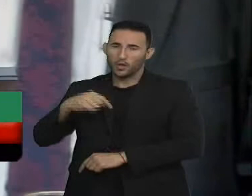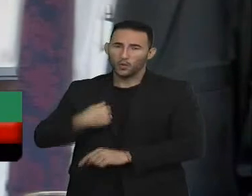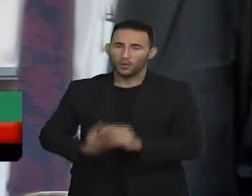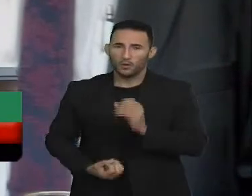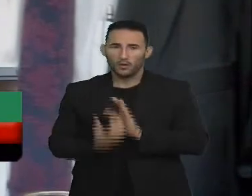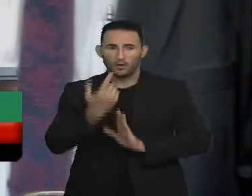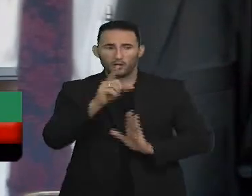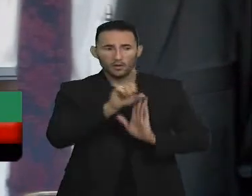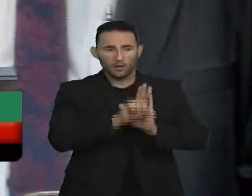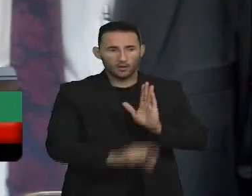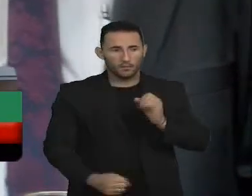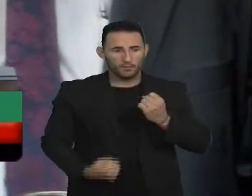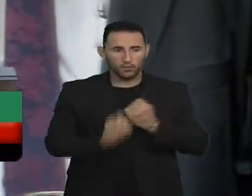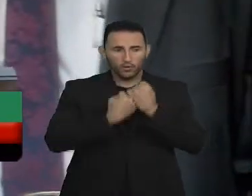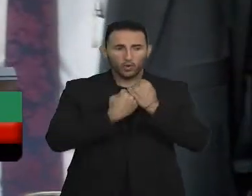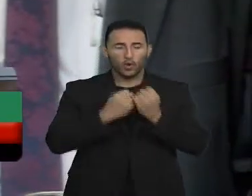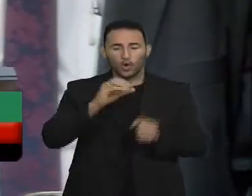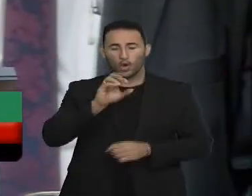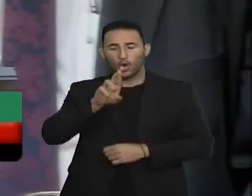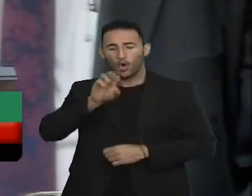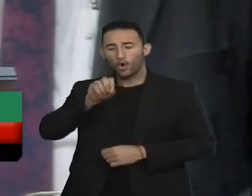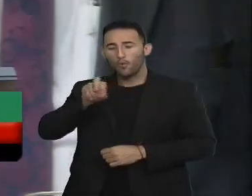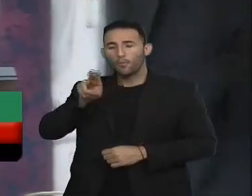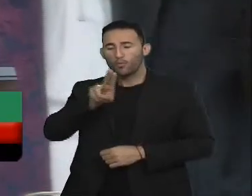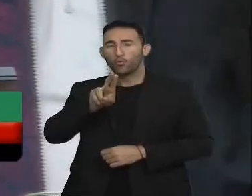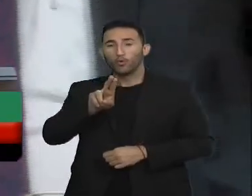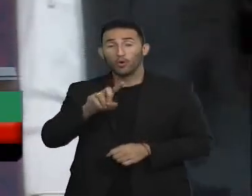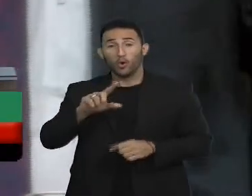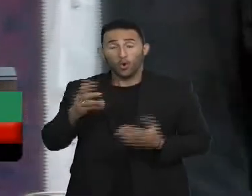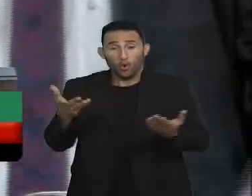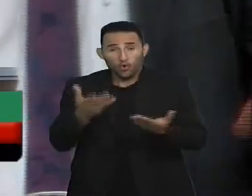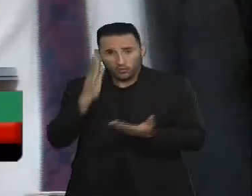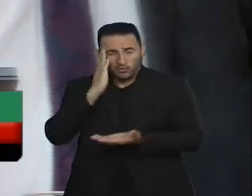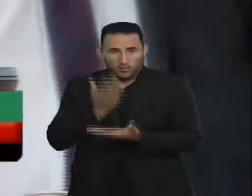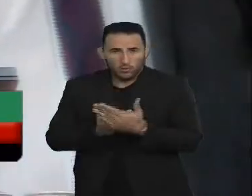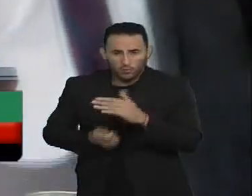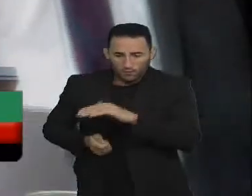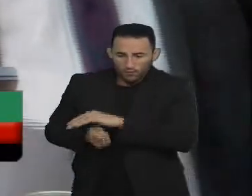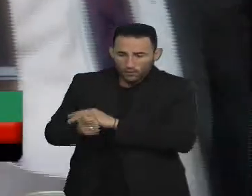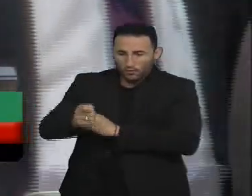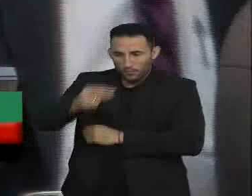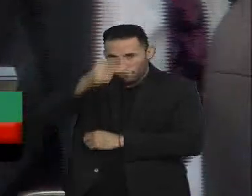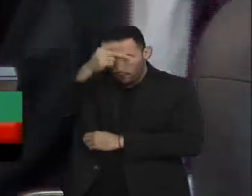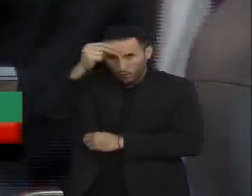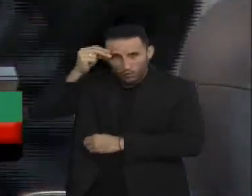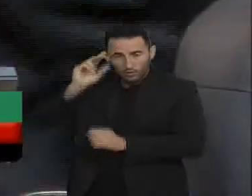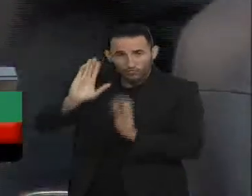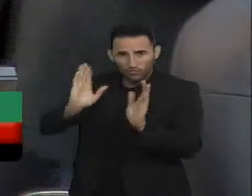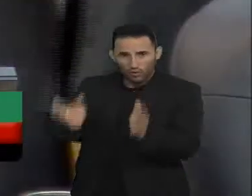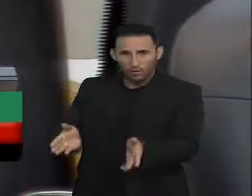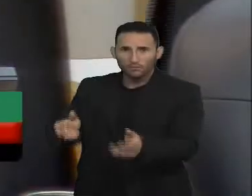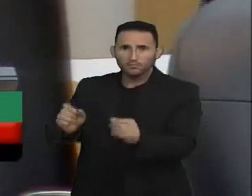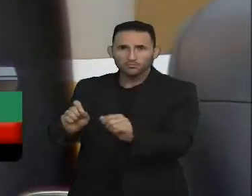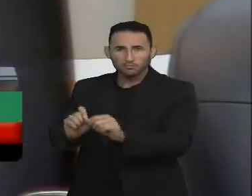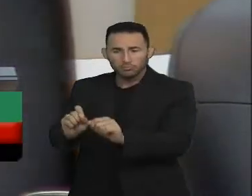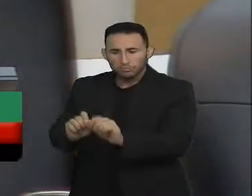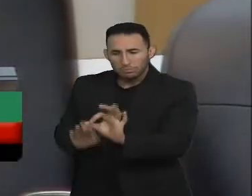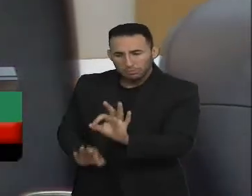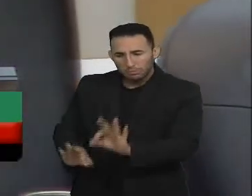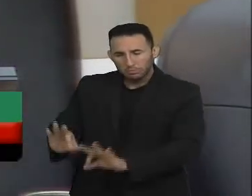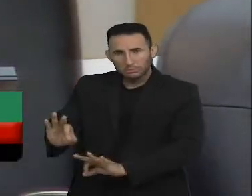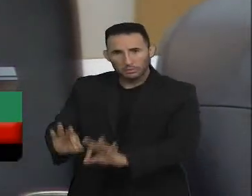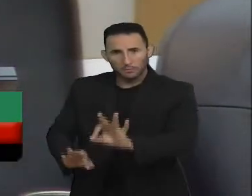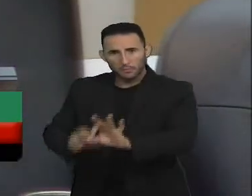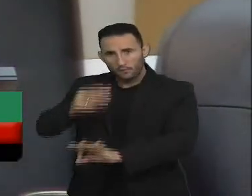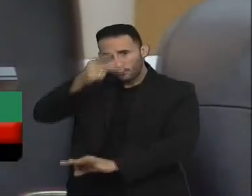cidade de Osasco. O investimento que hoje a Prefeitura de Osasco, em especial o prefeito Rogério